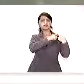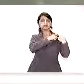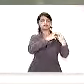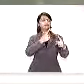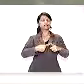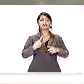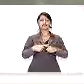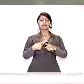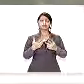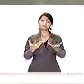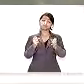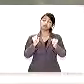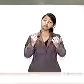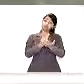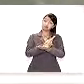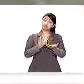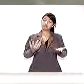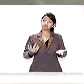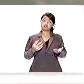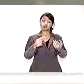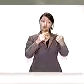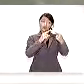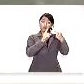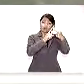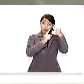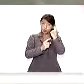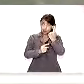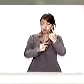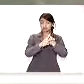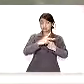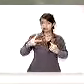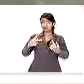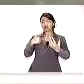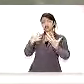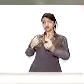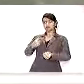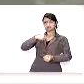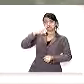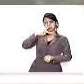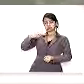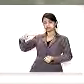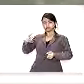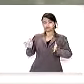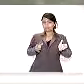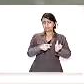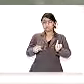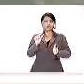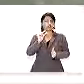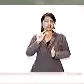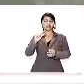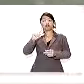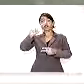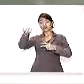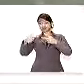eh de repente um deles assumiu por um período pequeno e o outro foi o que fez o orçamento que